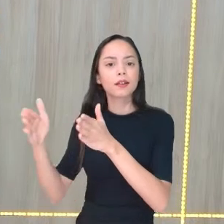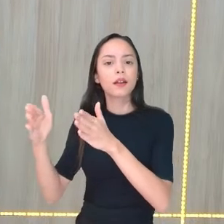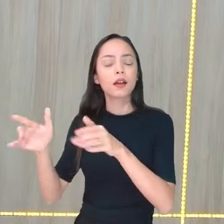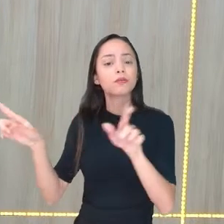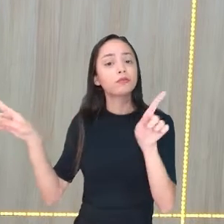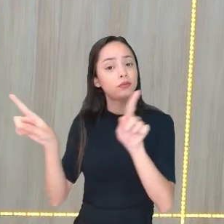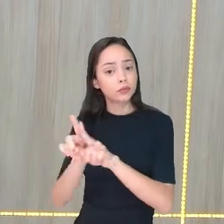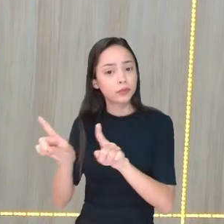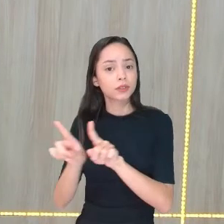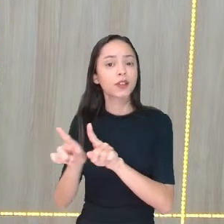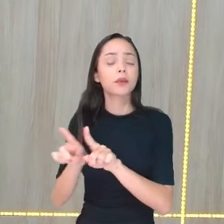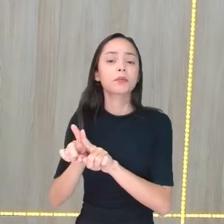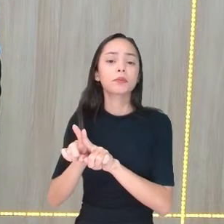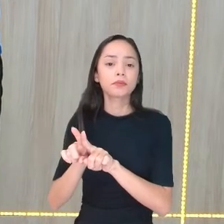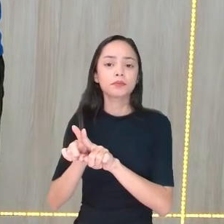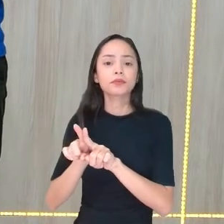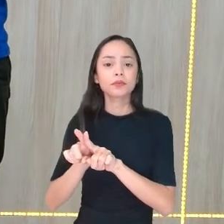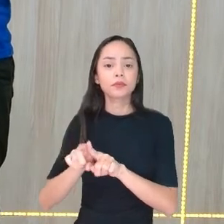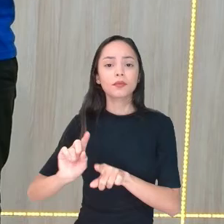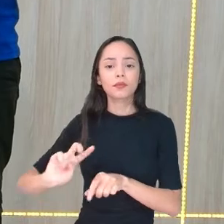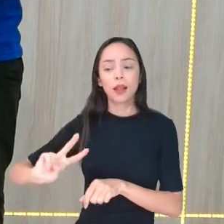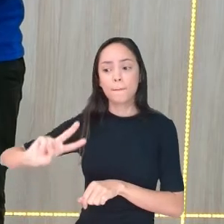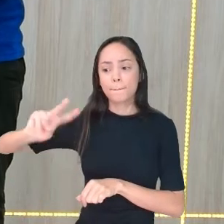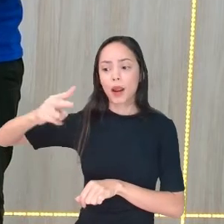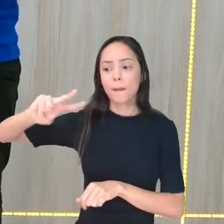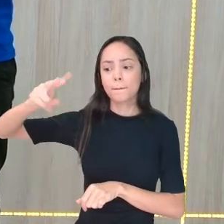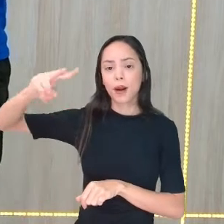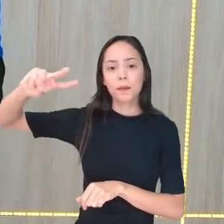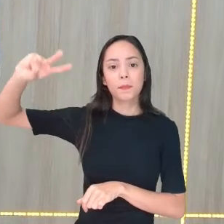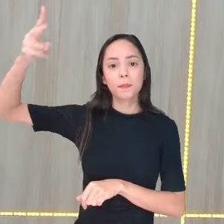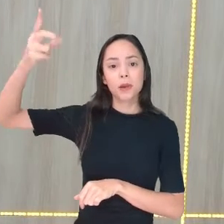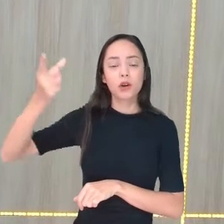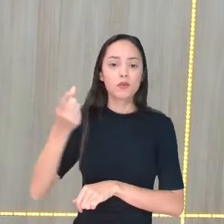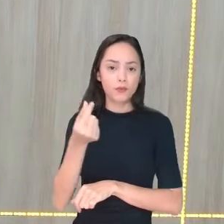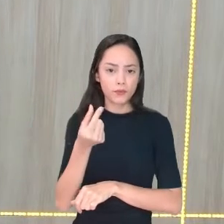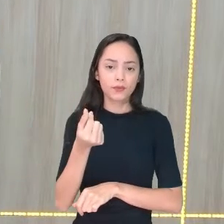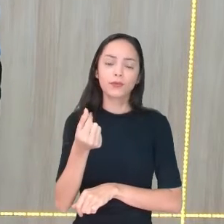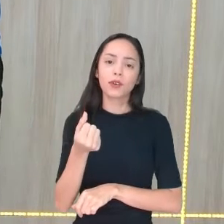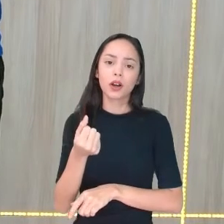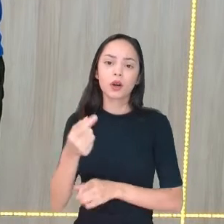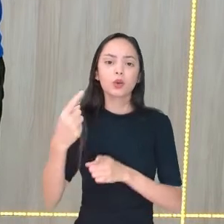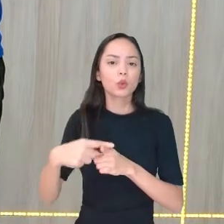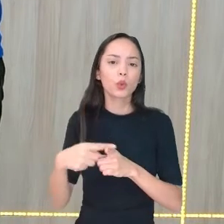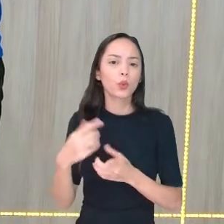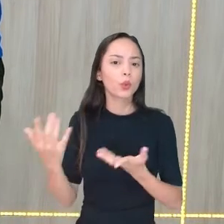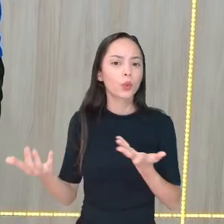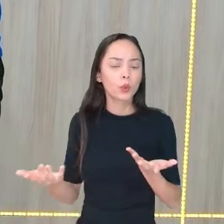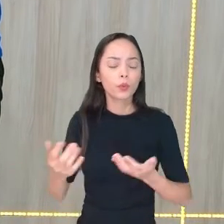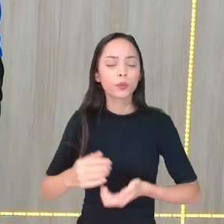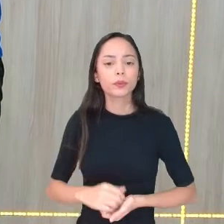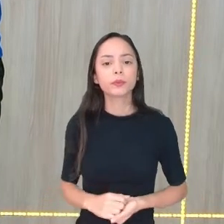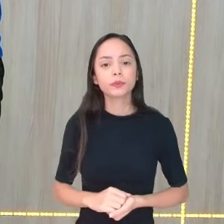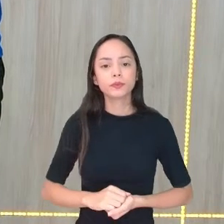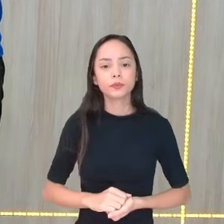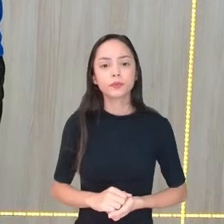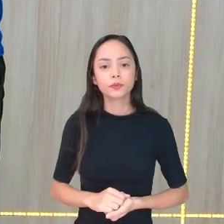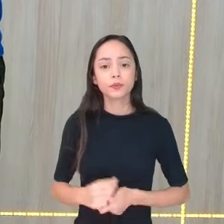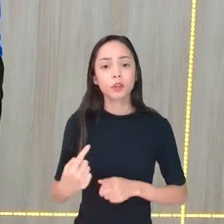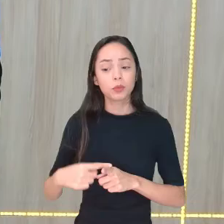aumentar muito, inclusive, o valor da terra, o valor daquele lugar. Por quê?